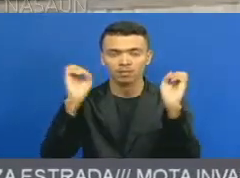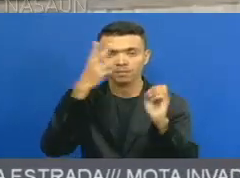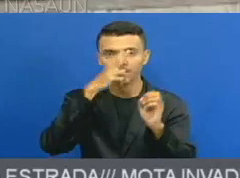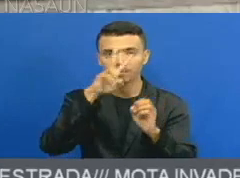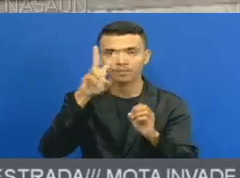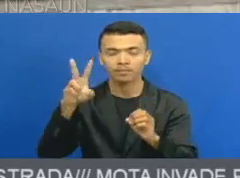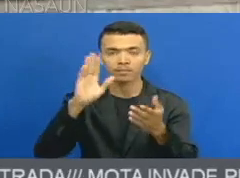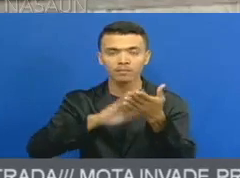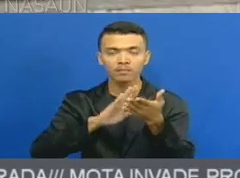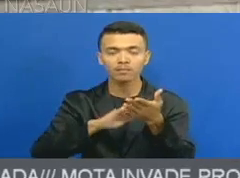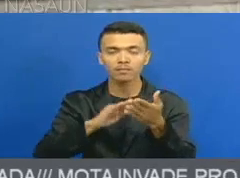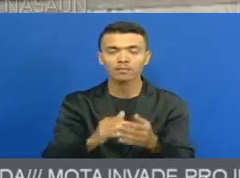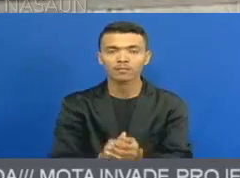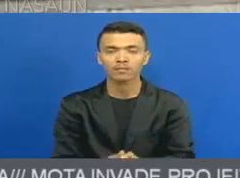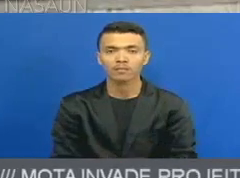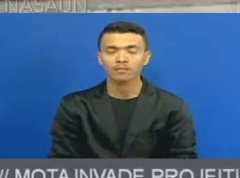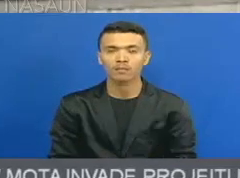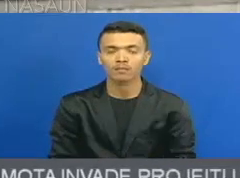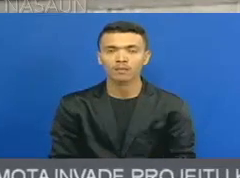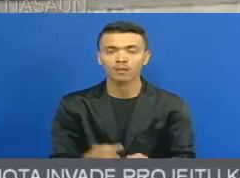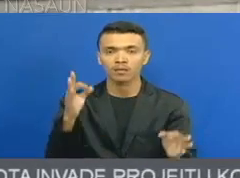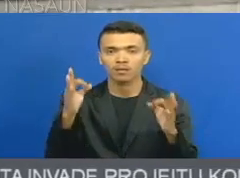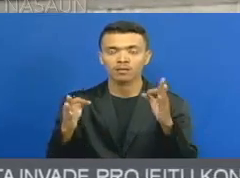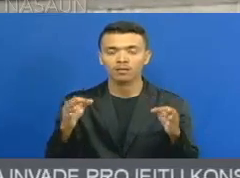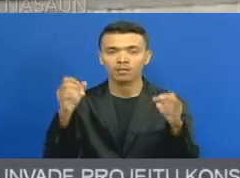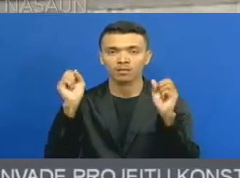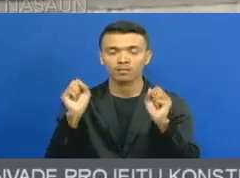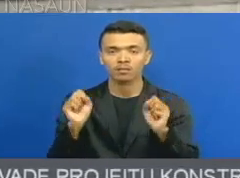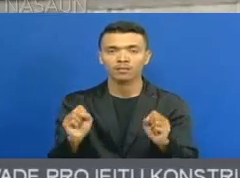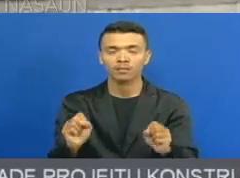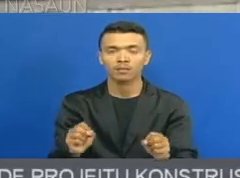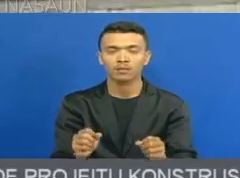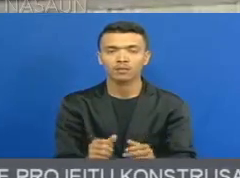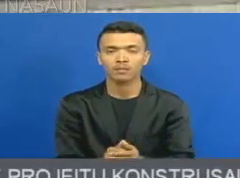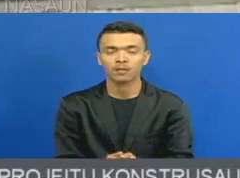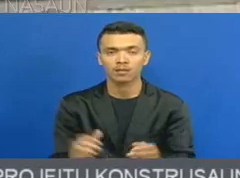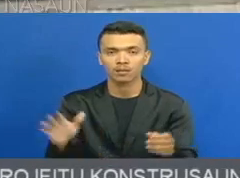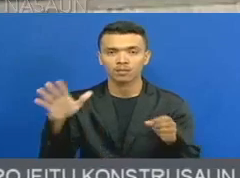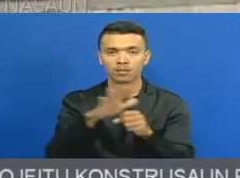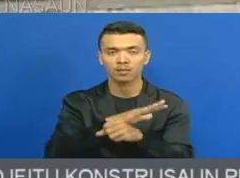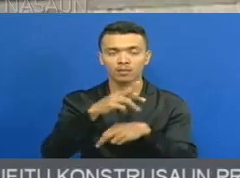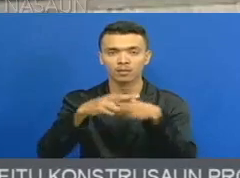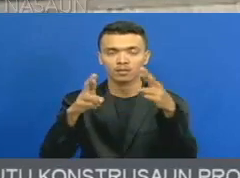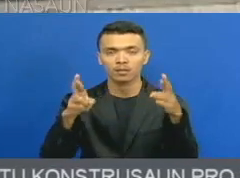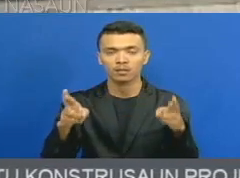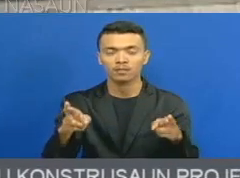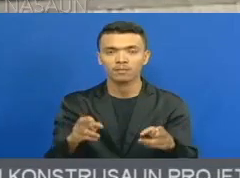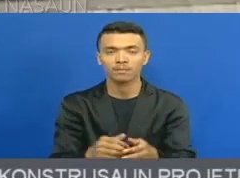né, ele é cara que tu vai para tu me bela o minha internet sala né para tu falar completa sala né para mim nos